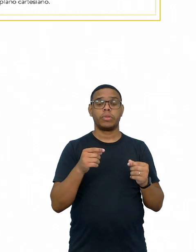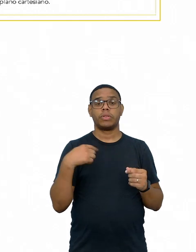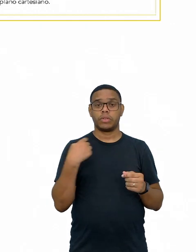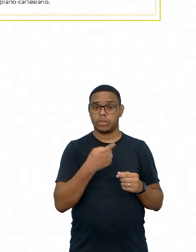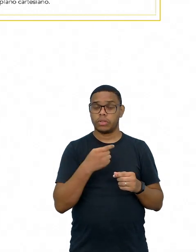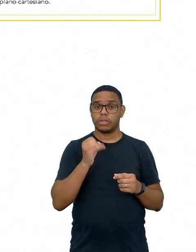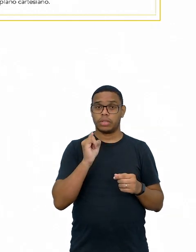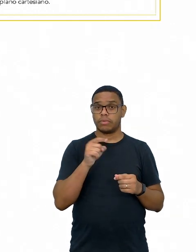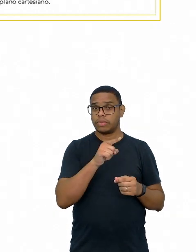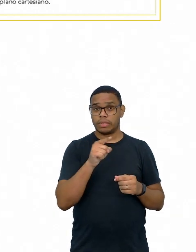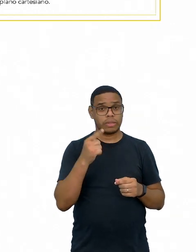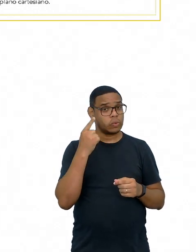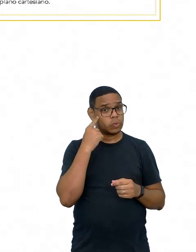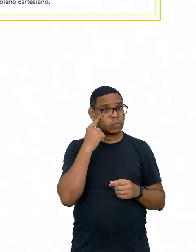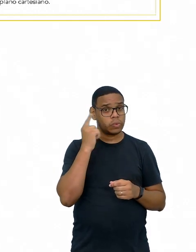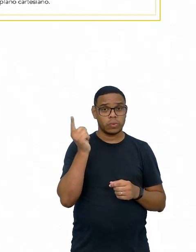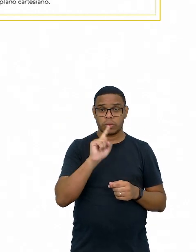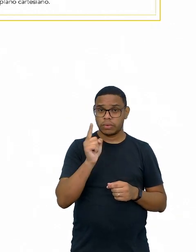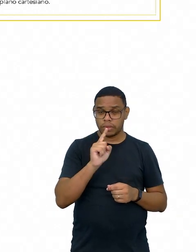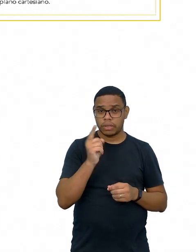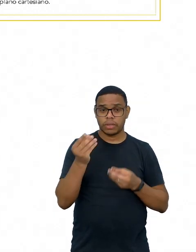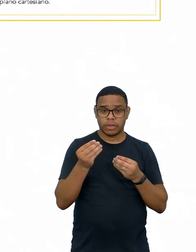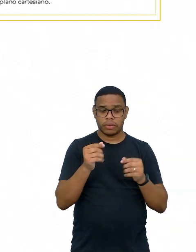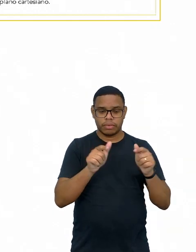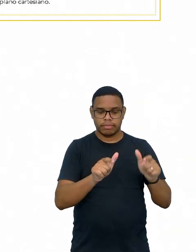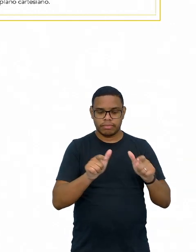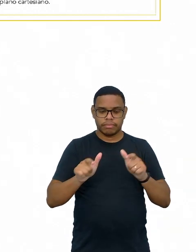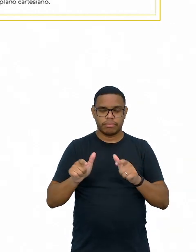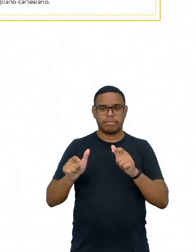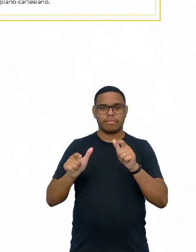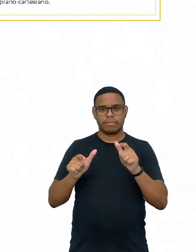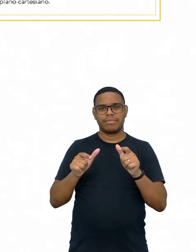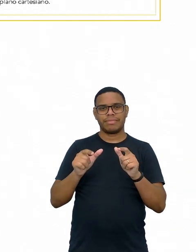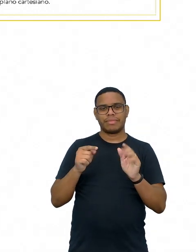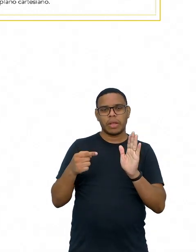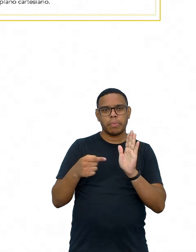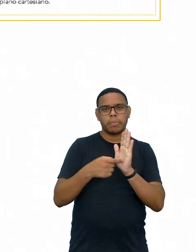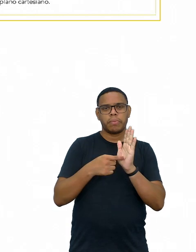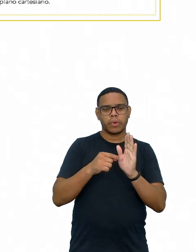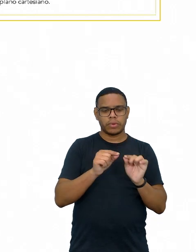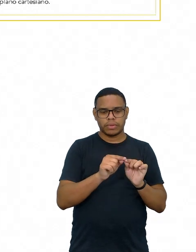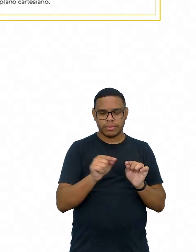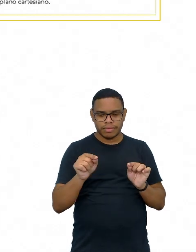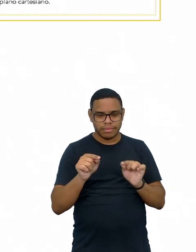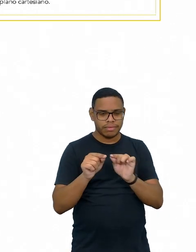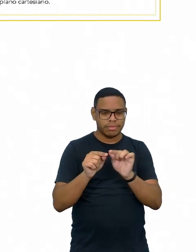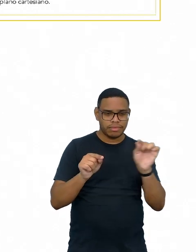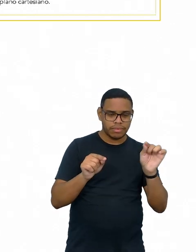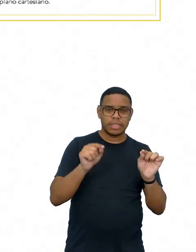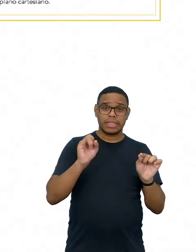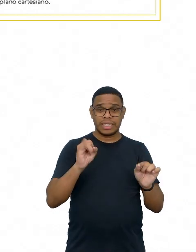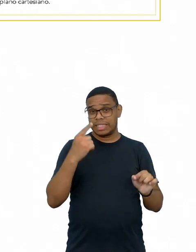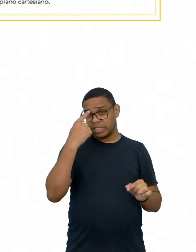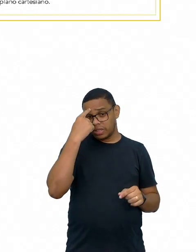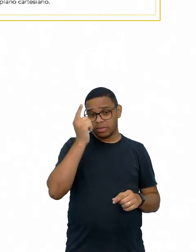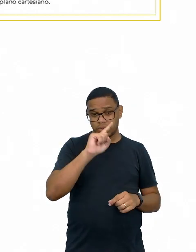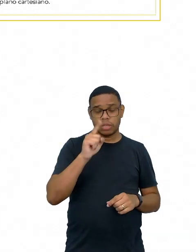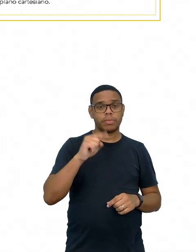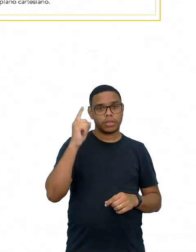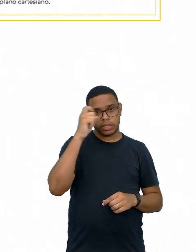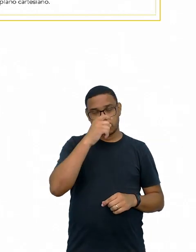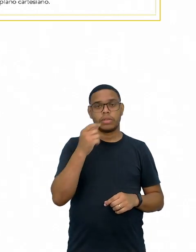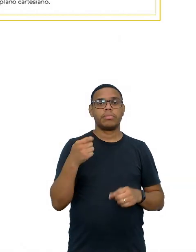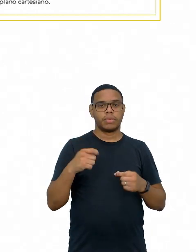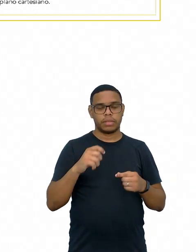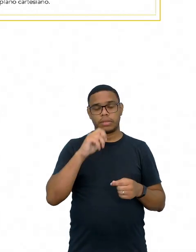não tiverem bem a ideia de localização de ponto no plano, isso pode ser um dificultador. Então, precisa ler